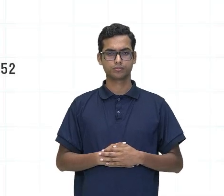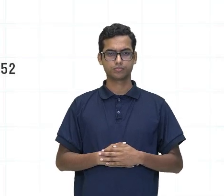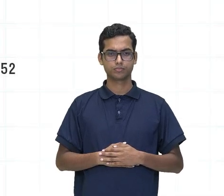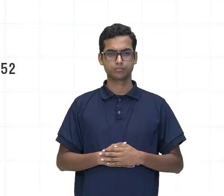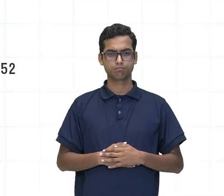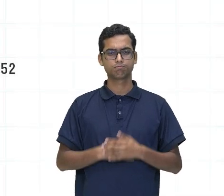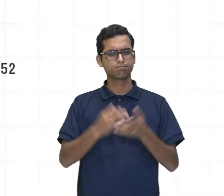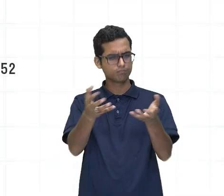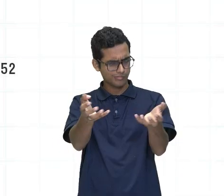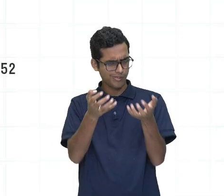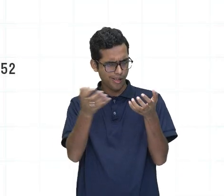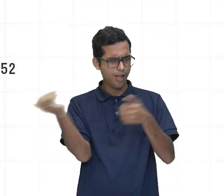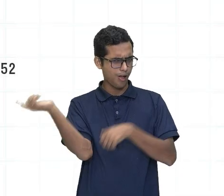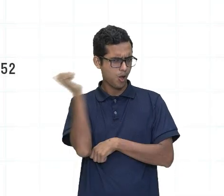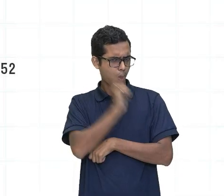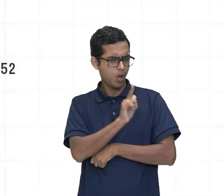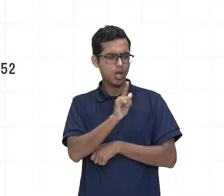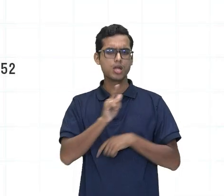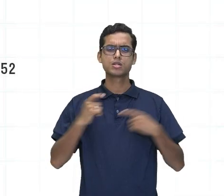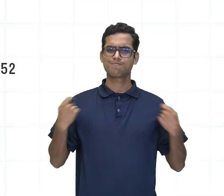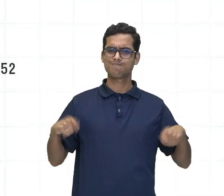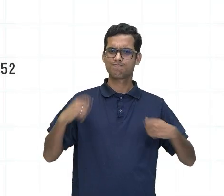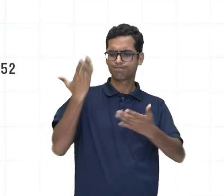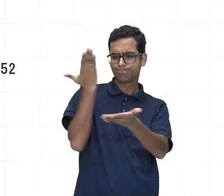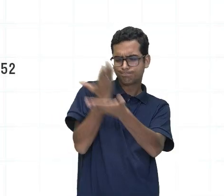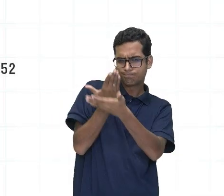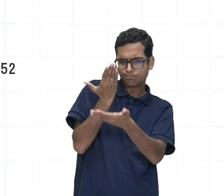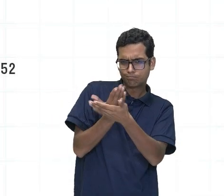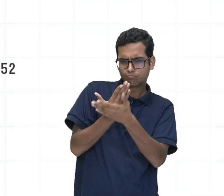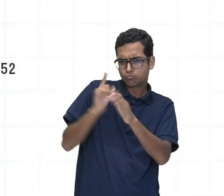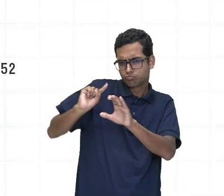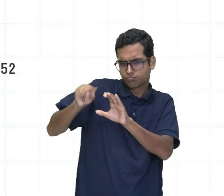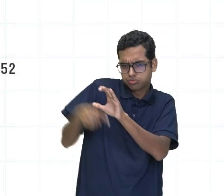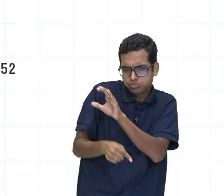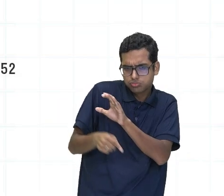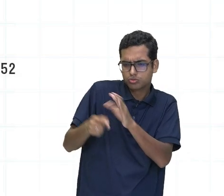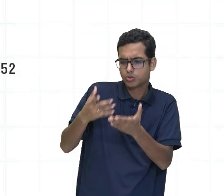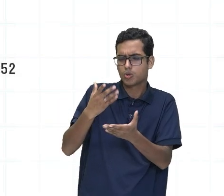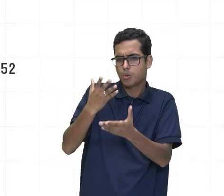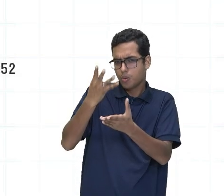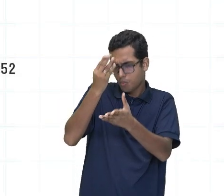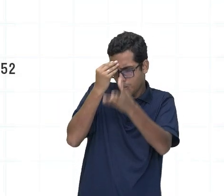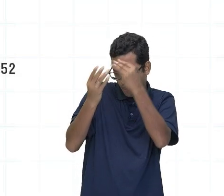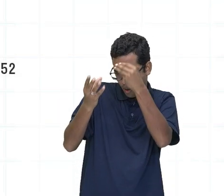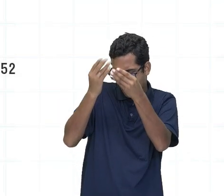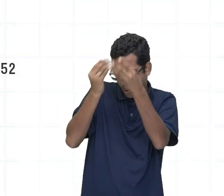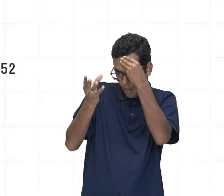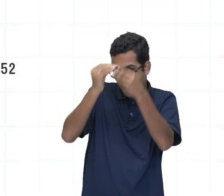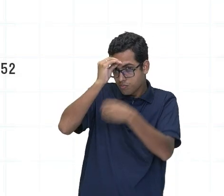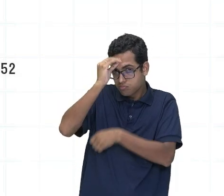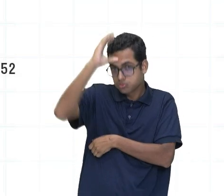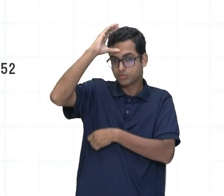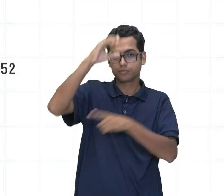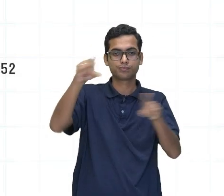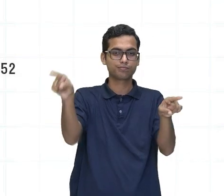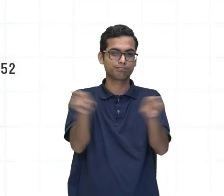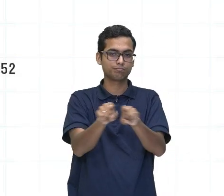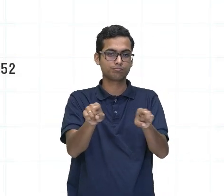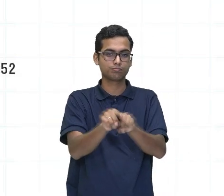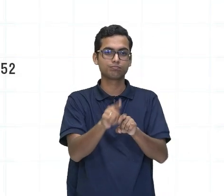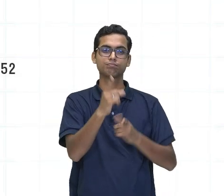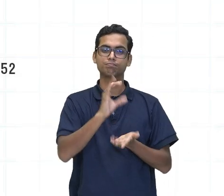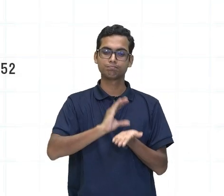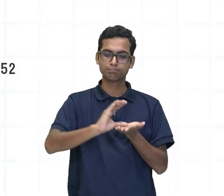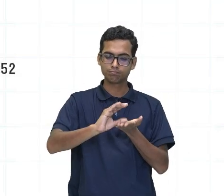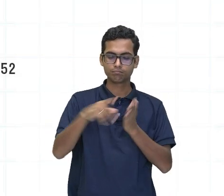quer ter sucesso, a gente tem que estudar. Investir nos nossos filhos, honrar os pais para a